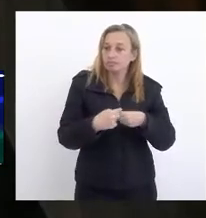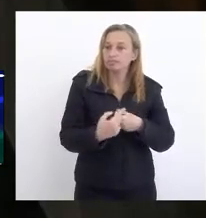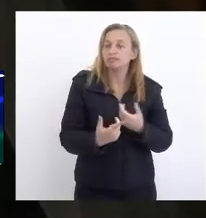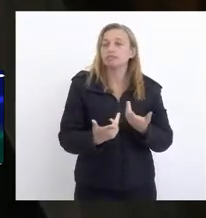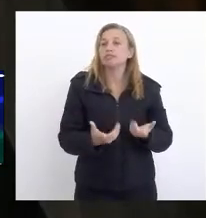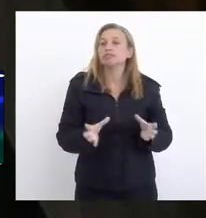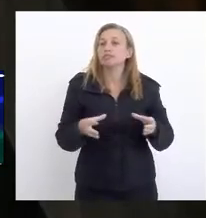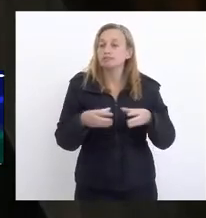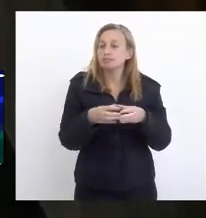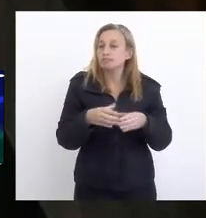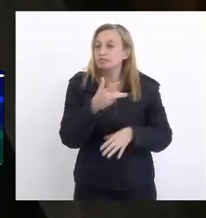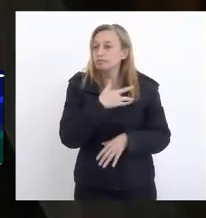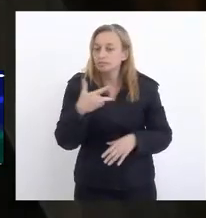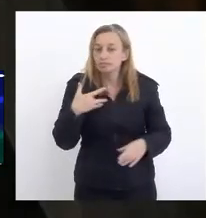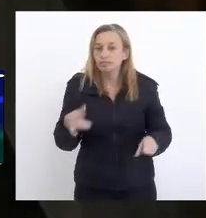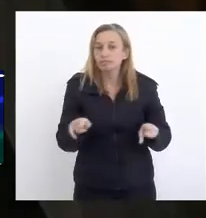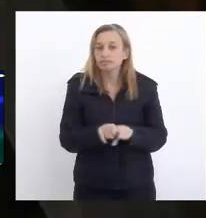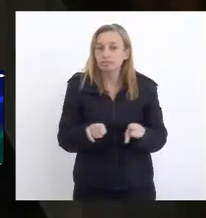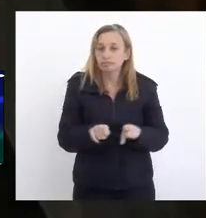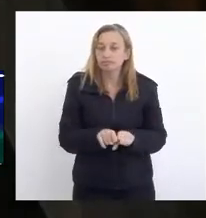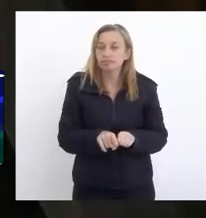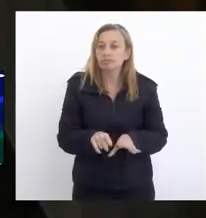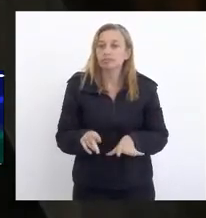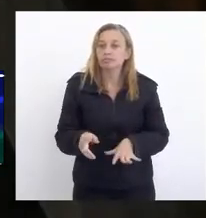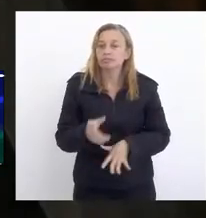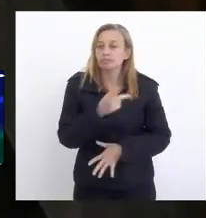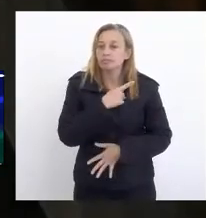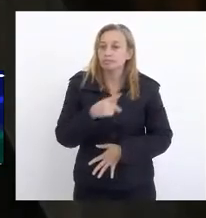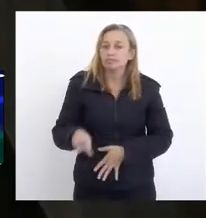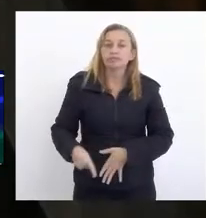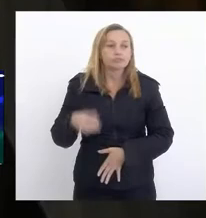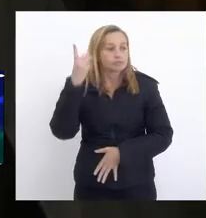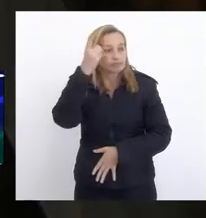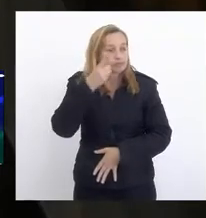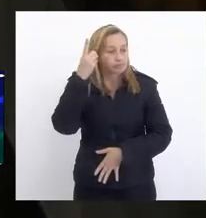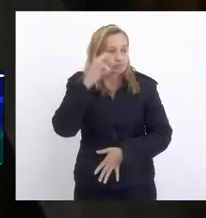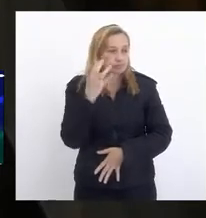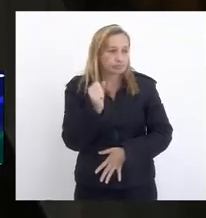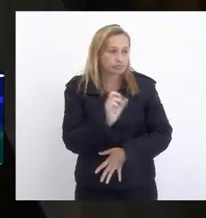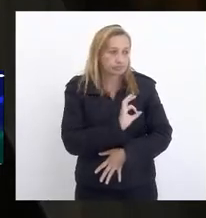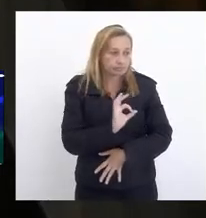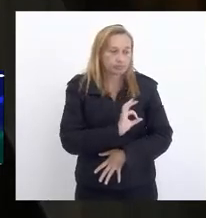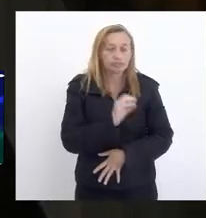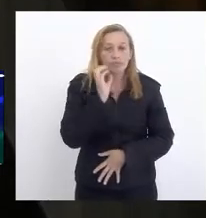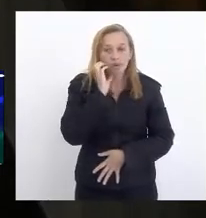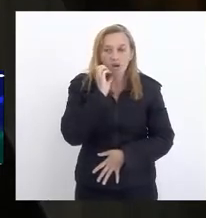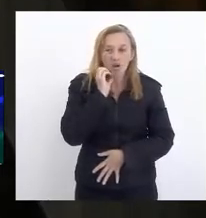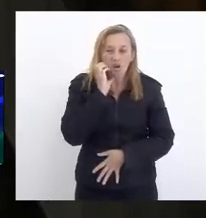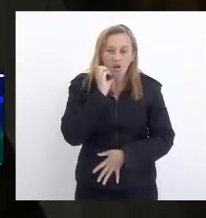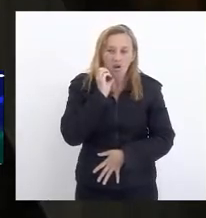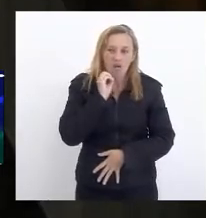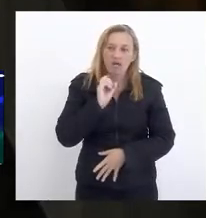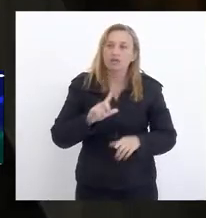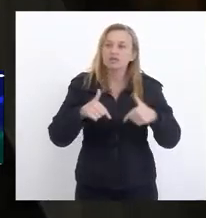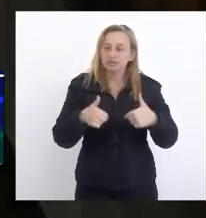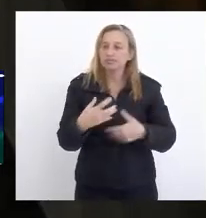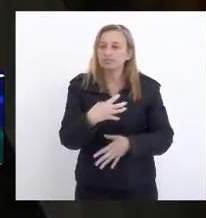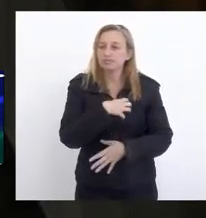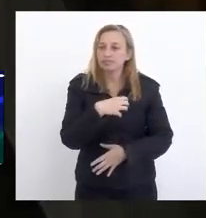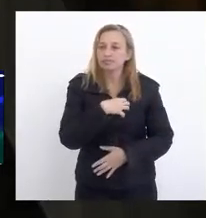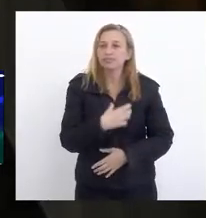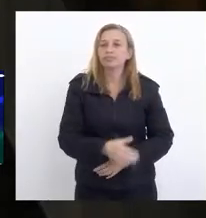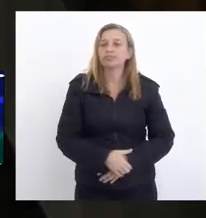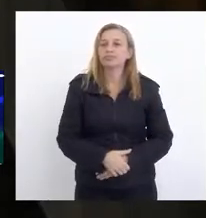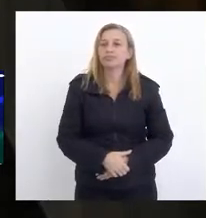nossa comissão de saúde, tão bem presidida pela deputada Marta Rocha, né, agiria nesse sentido,